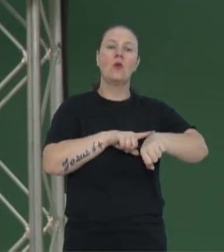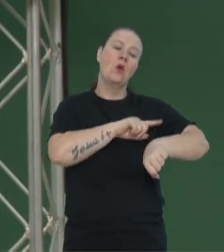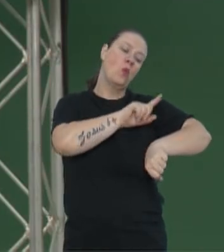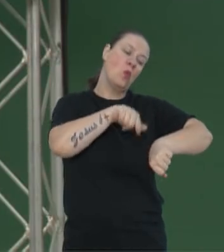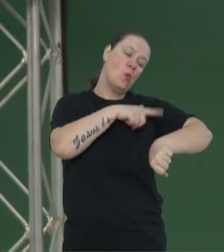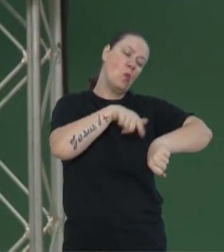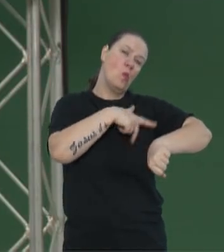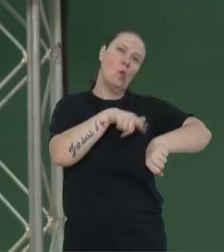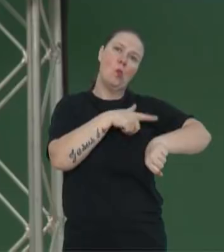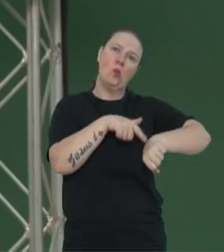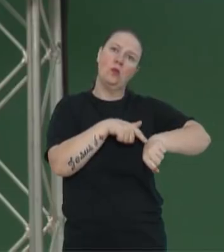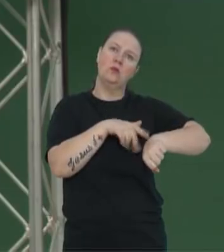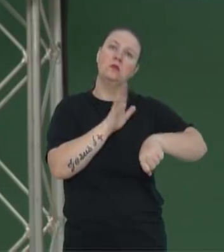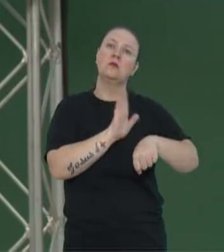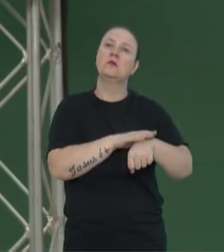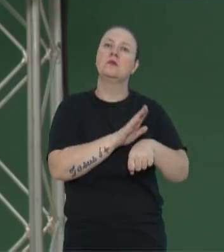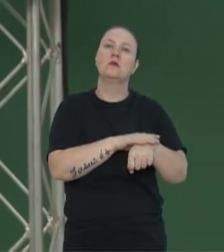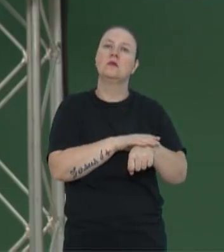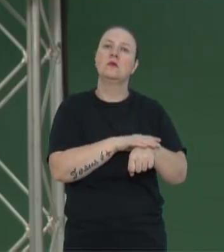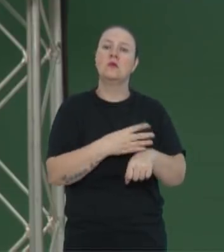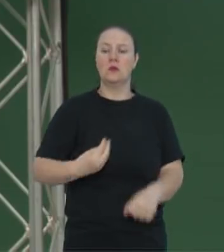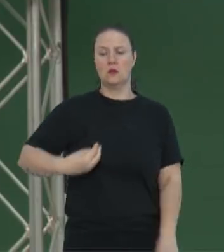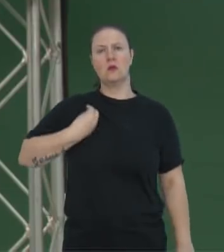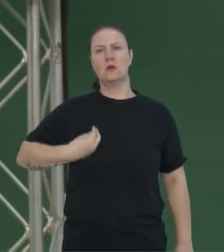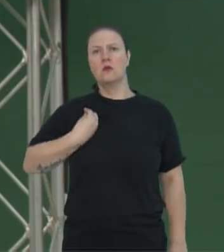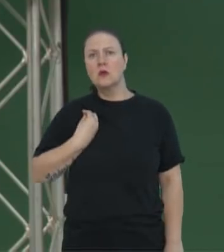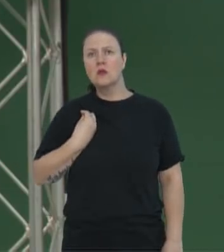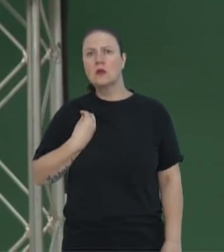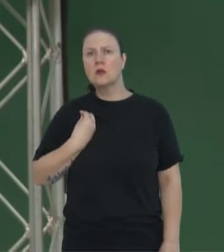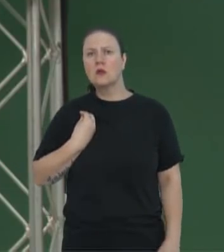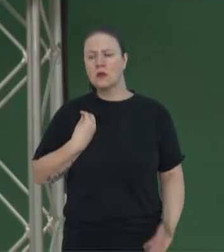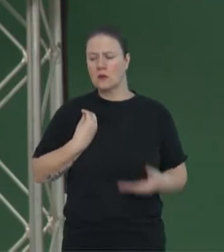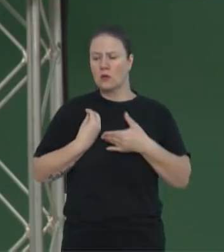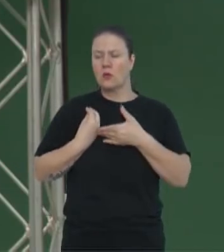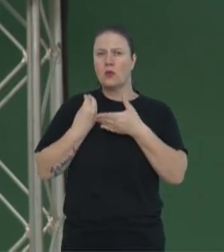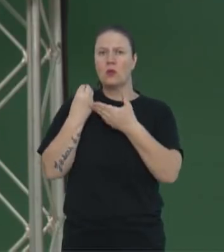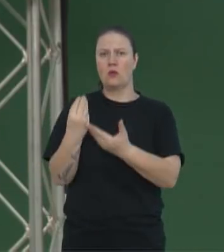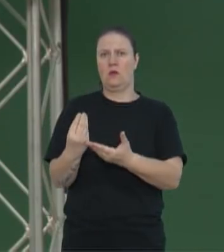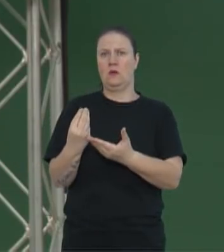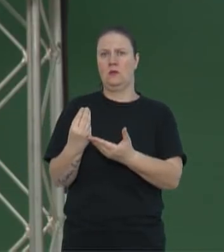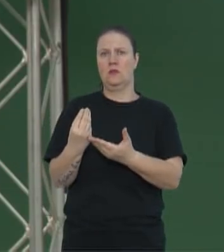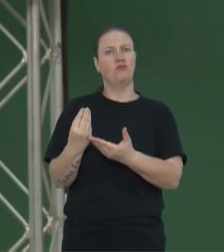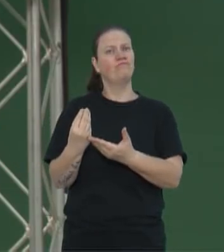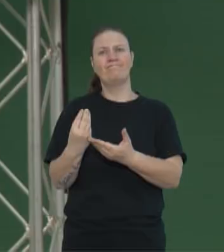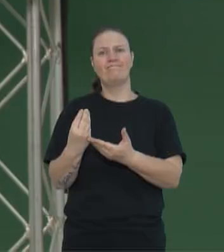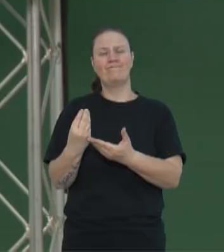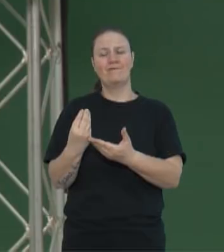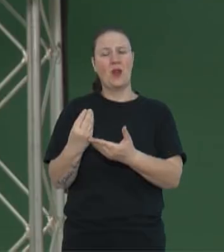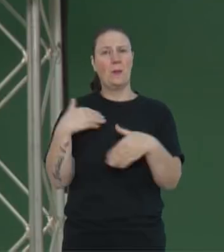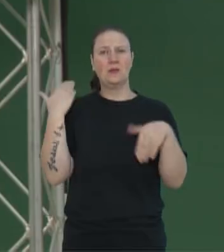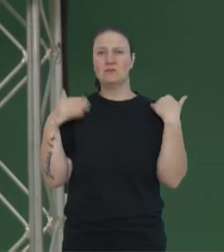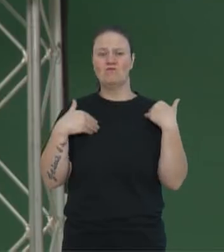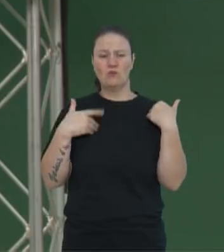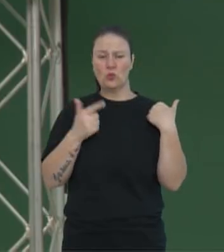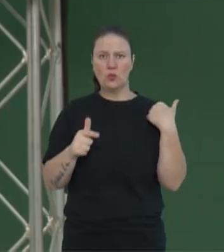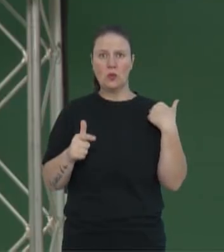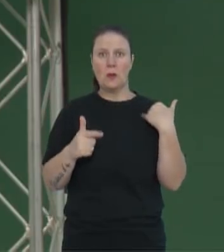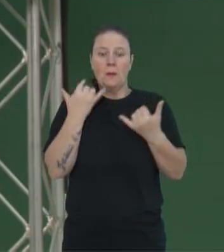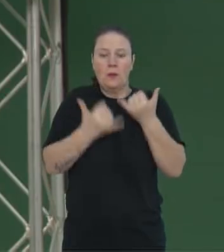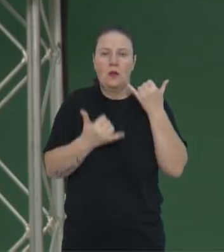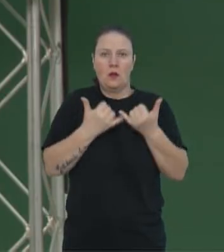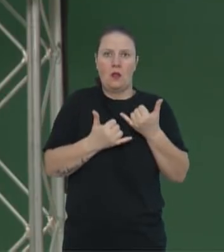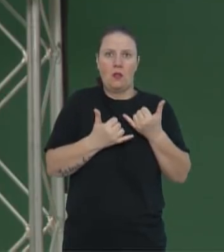não tem o tempo da vida, não tem o tempo que elas querem, mas é uma regulamentação pelo relógio, então agindo como máquinas,